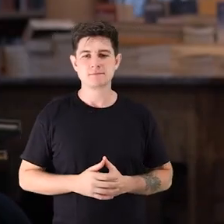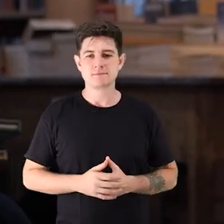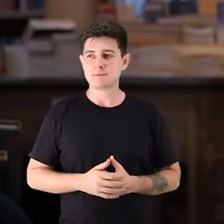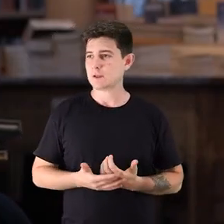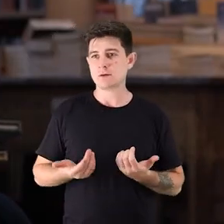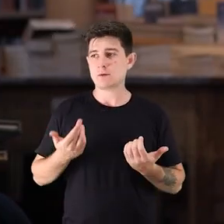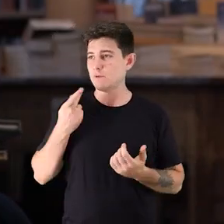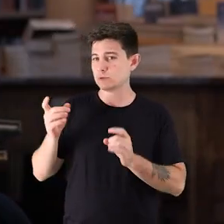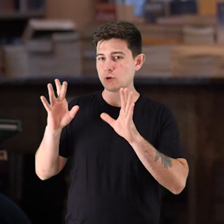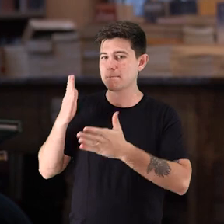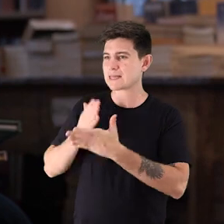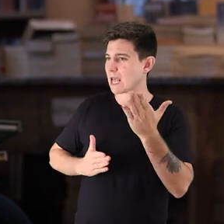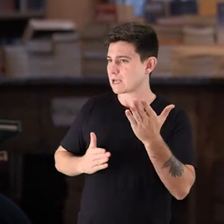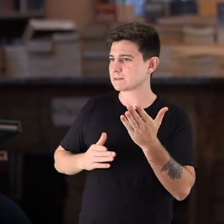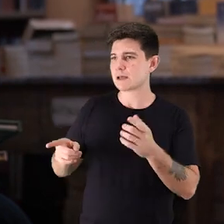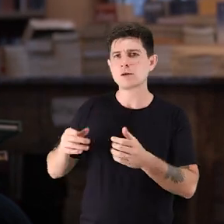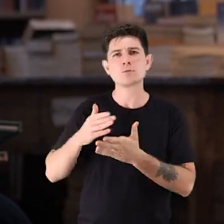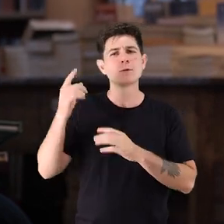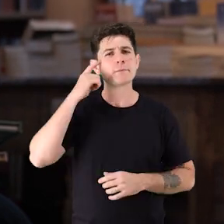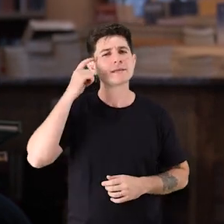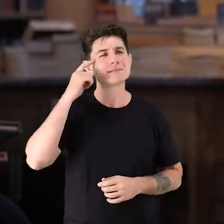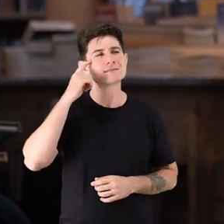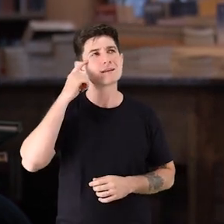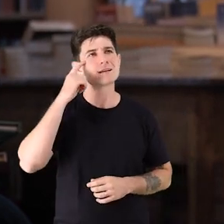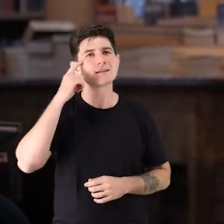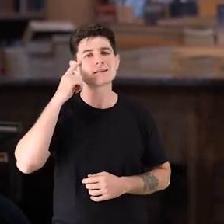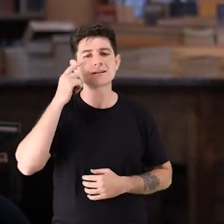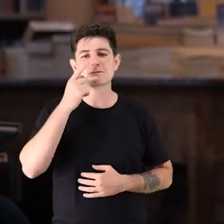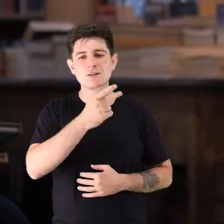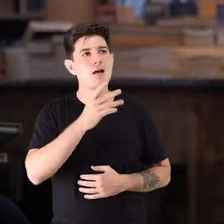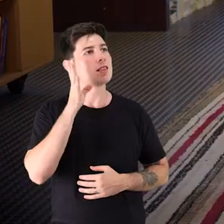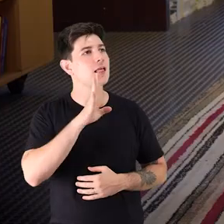E aí? Não, ia ficar com metade. Ela começou a pensar, falou,